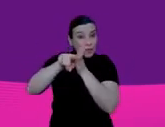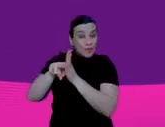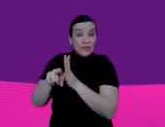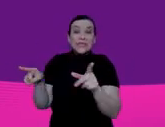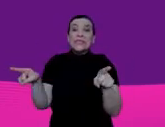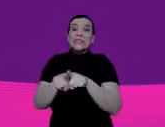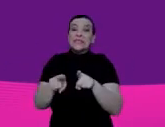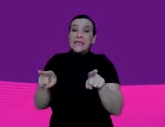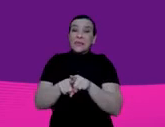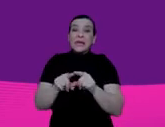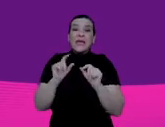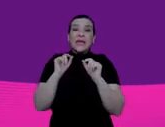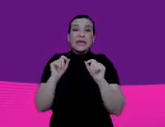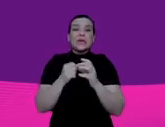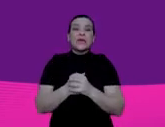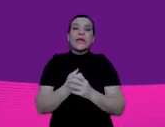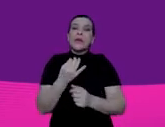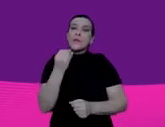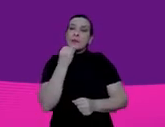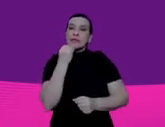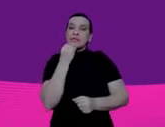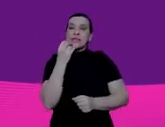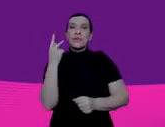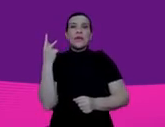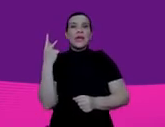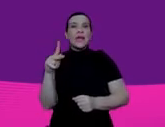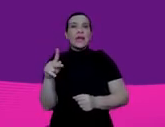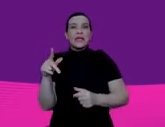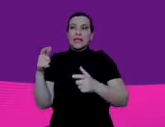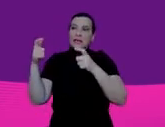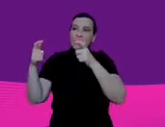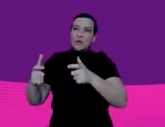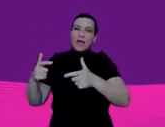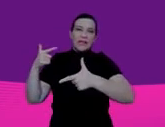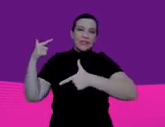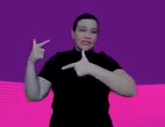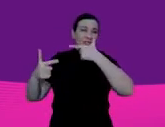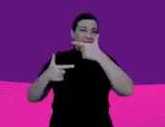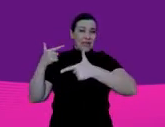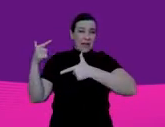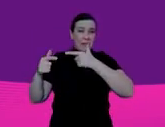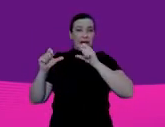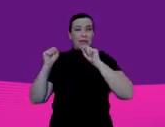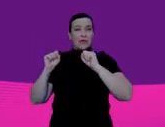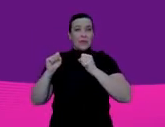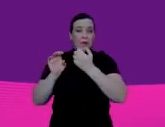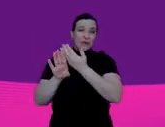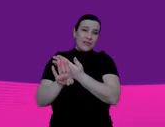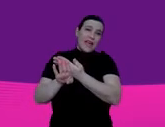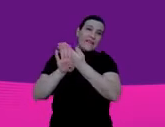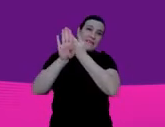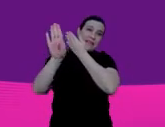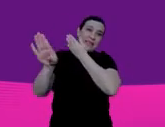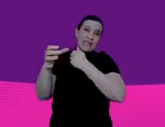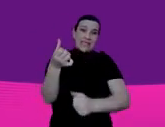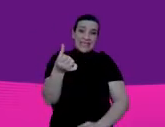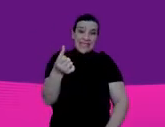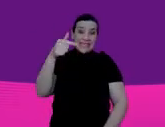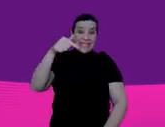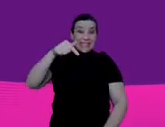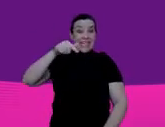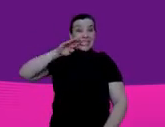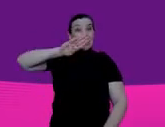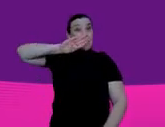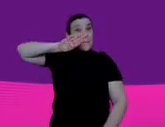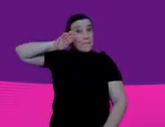do paciente do seu ambiente de trabalho ou redução do seu rendimento, com 67 bilhões de reais